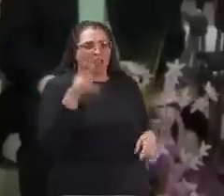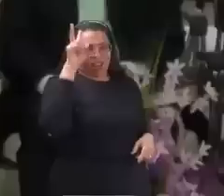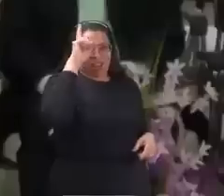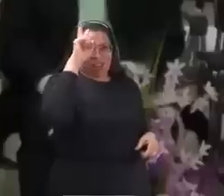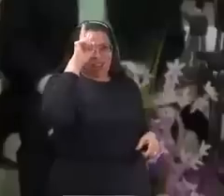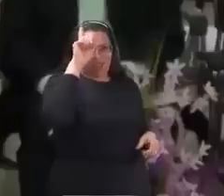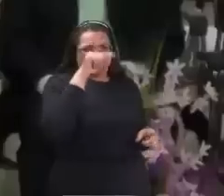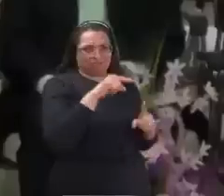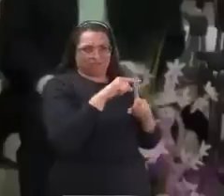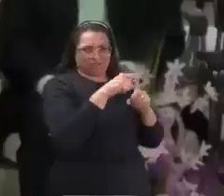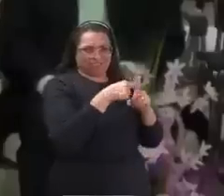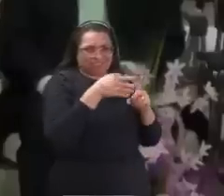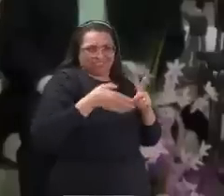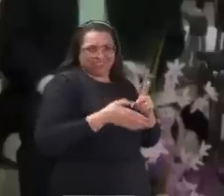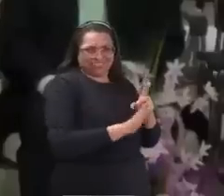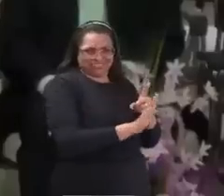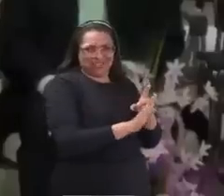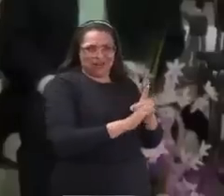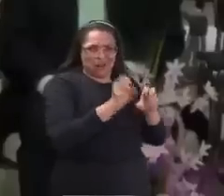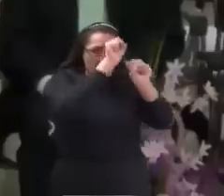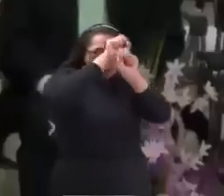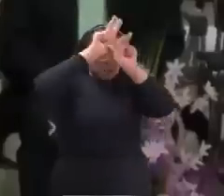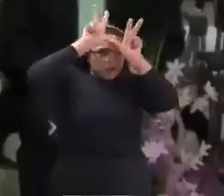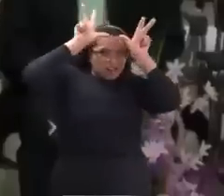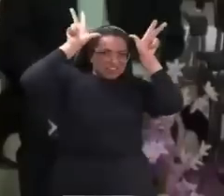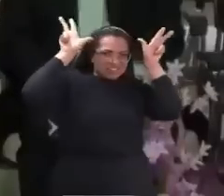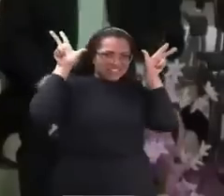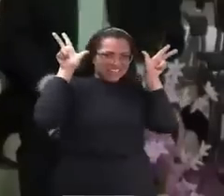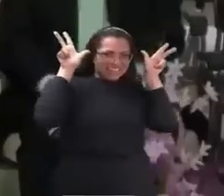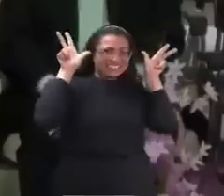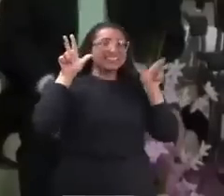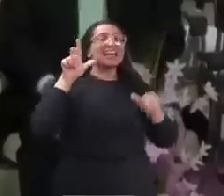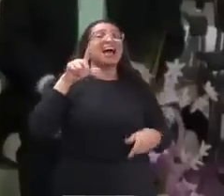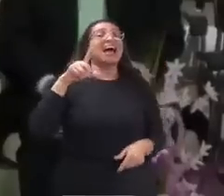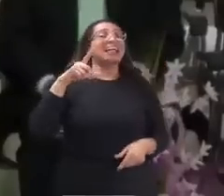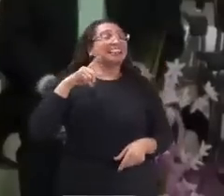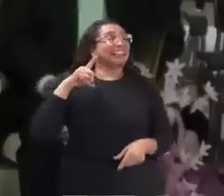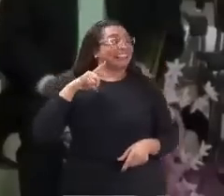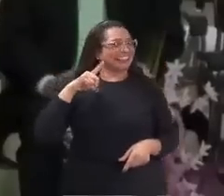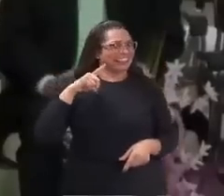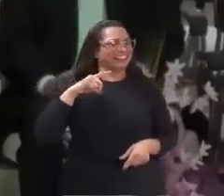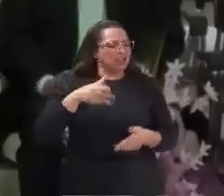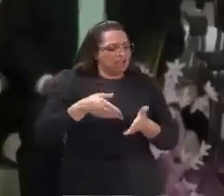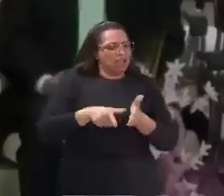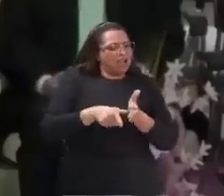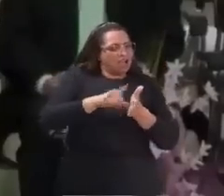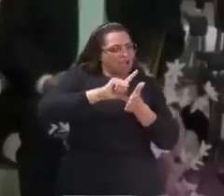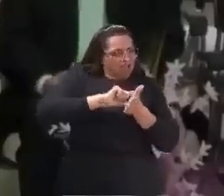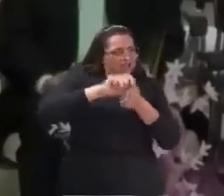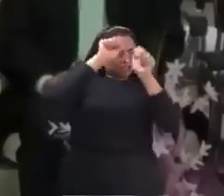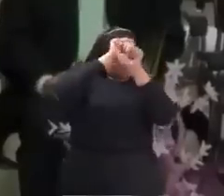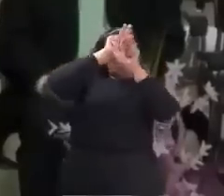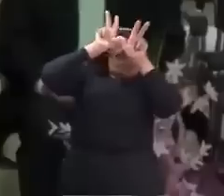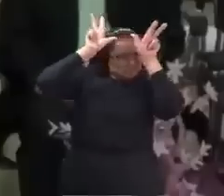as heróis da liberdade, são aqui, são as mulheres, não é Moisés.